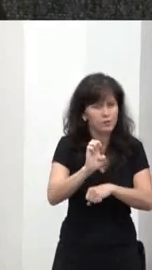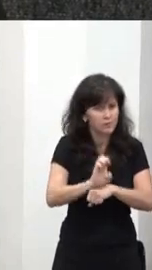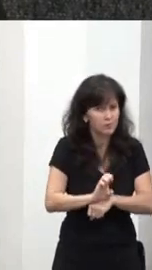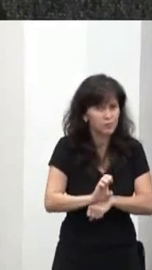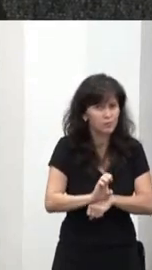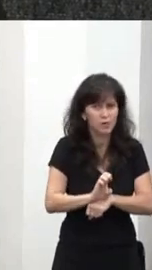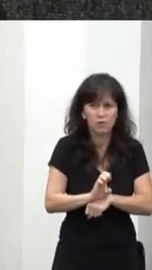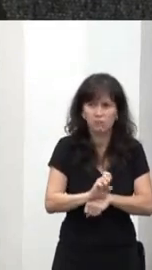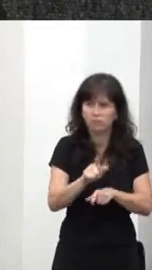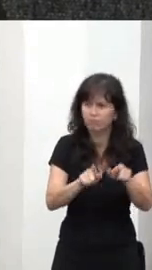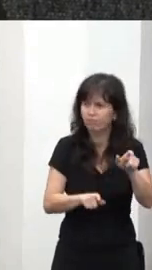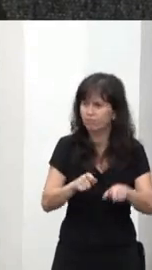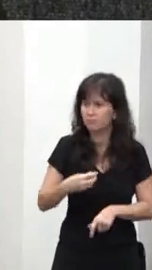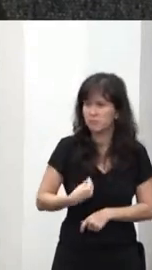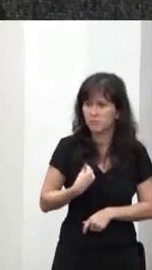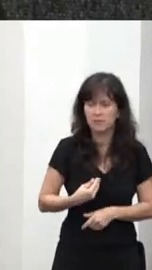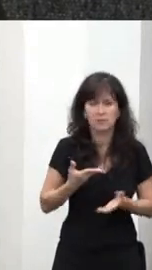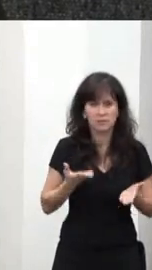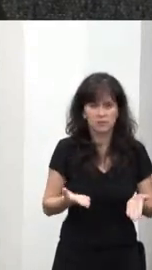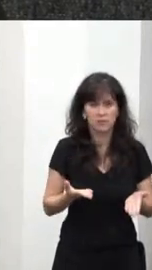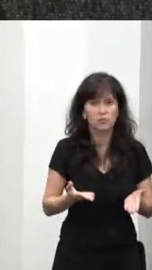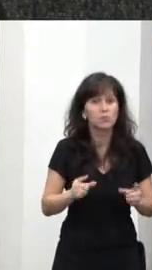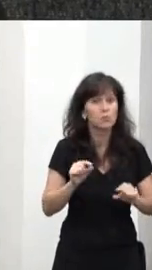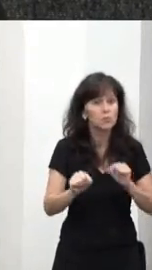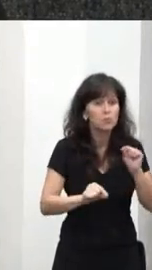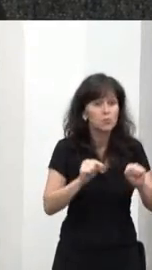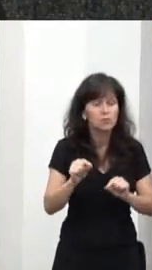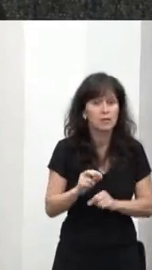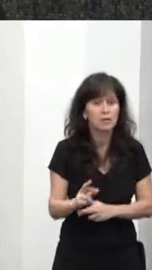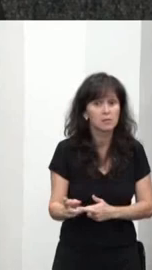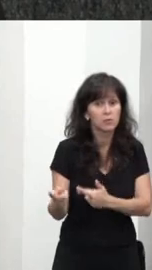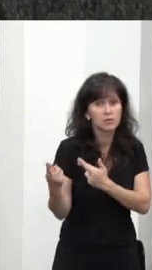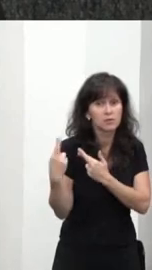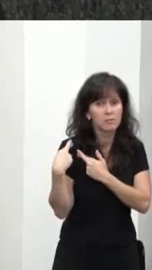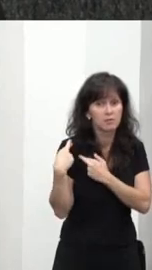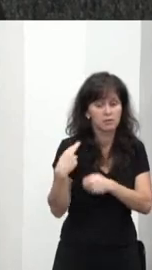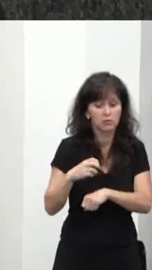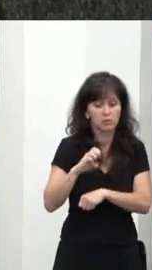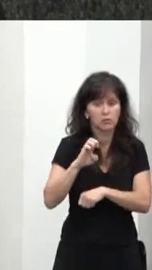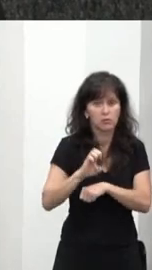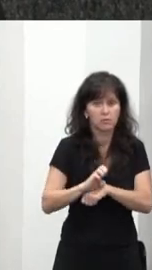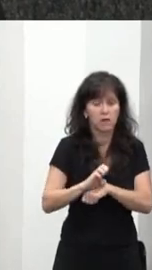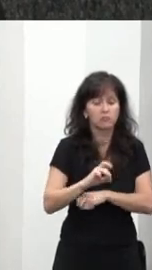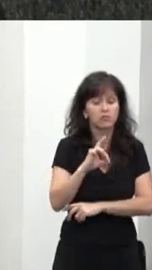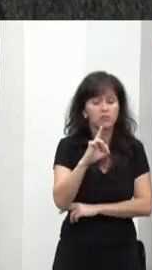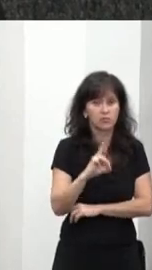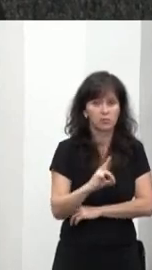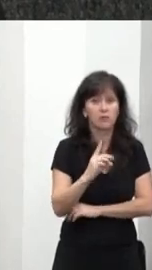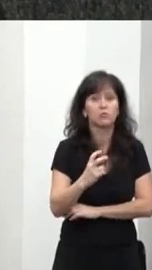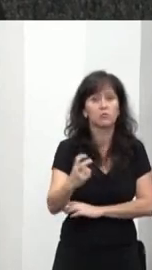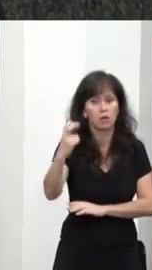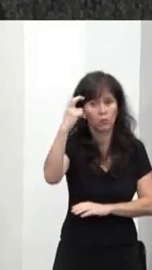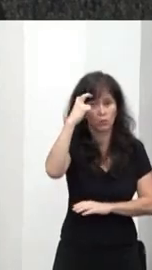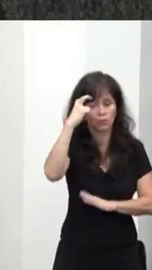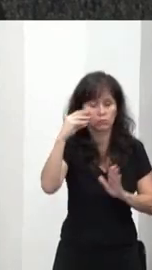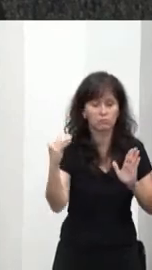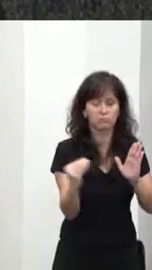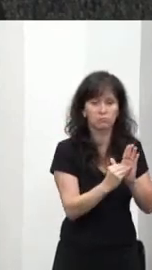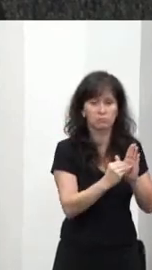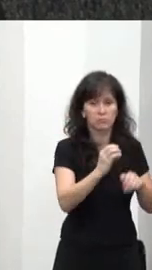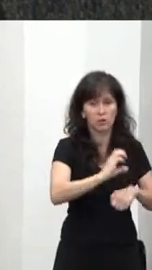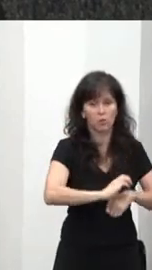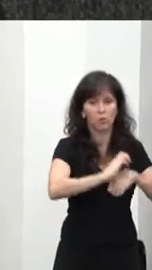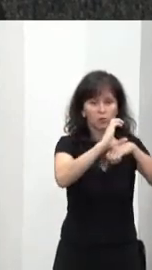aqui presentes sobre a responsabilidade do estado com o direito à cultura previsto na Constituição Brasileira